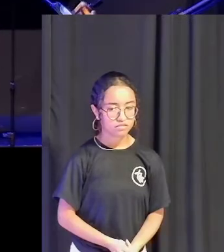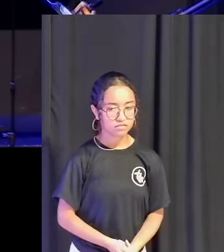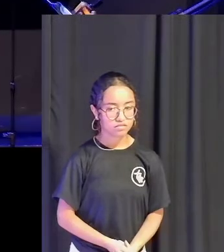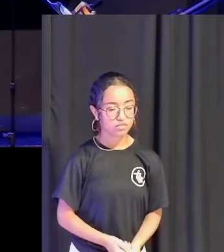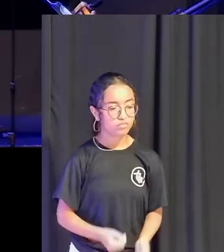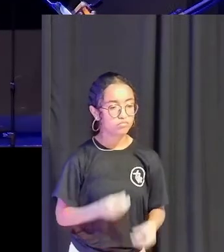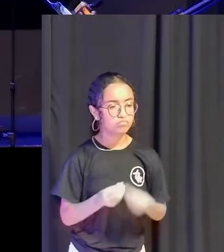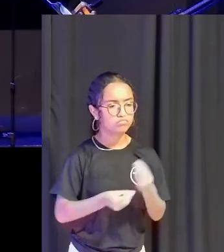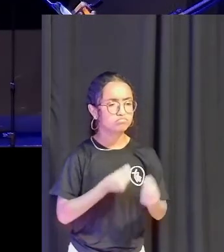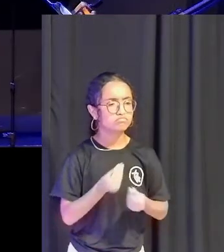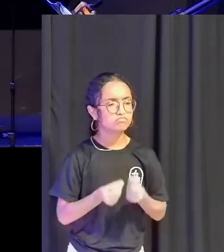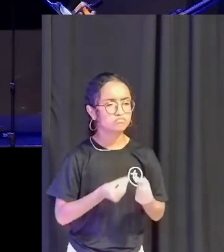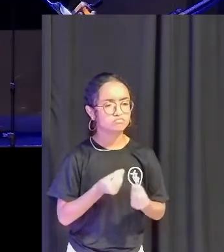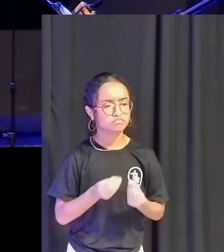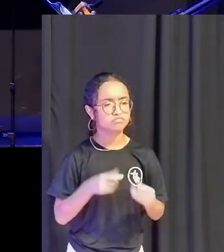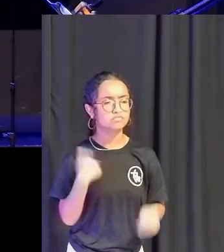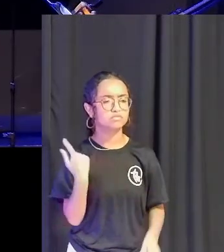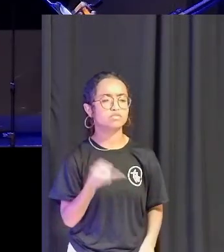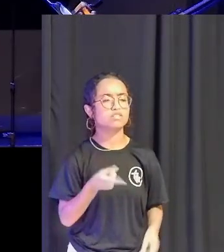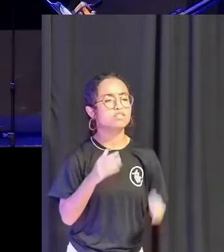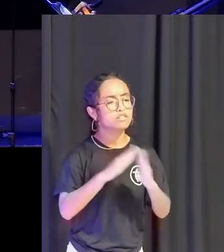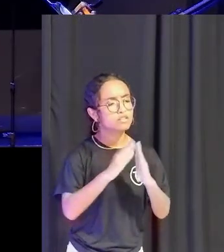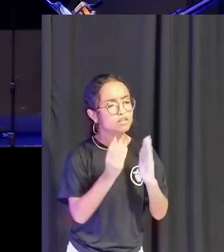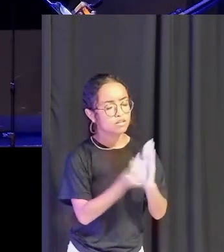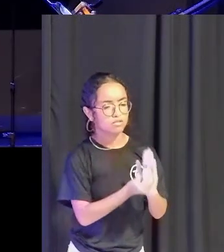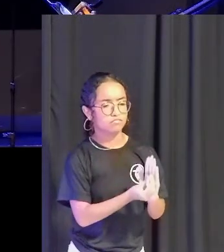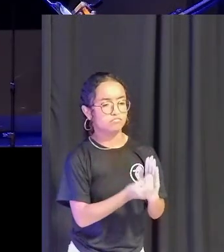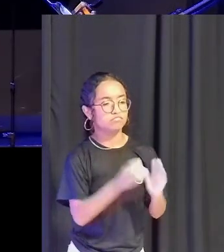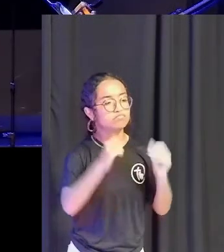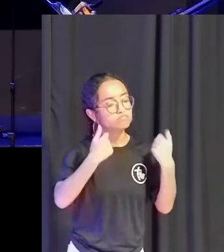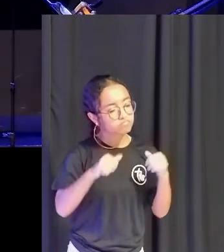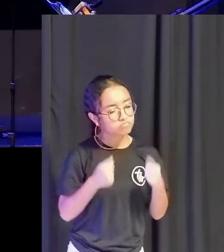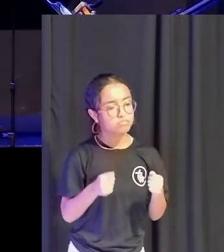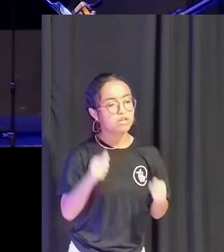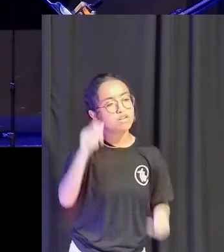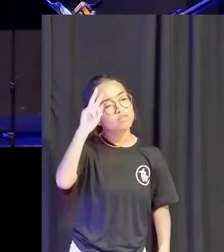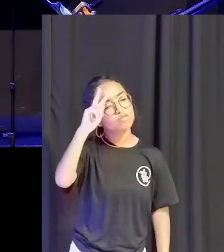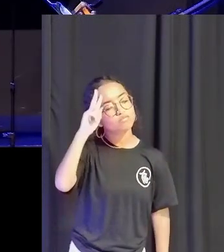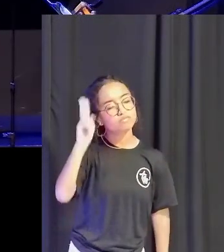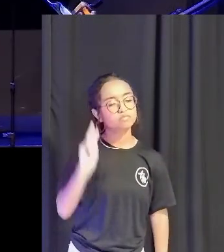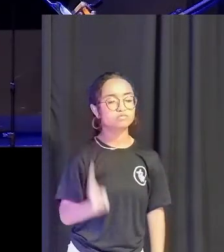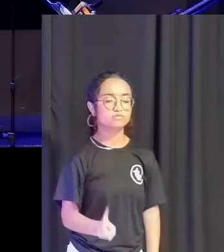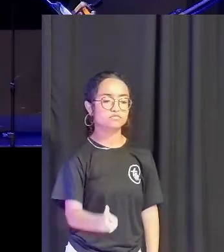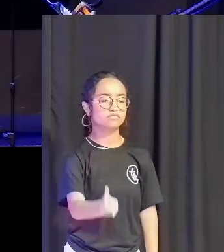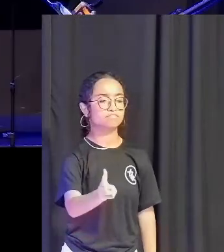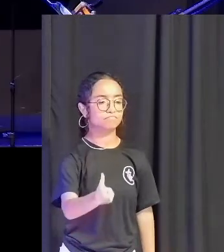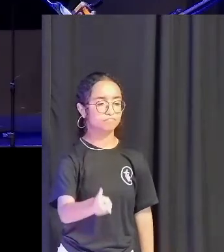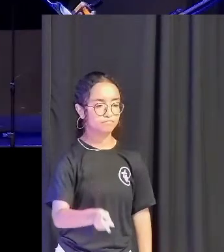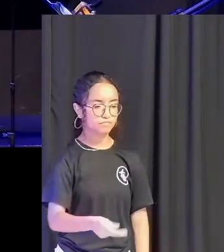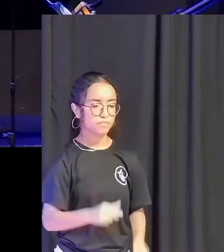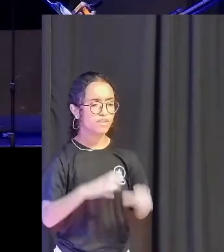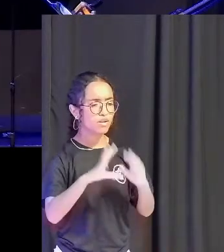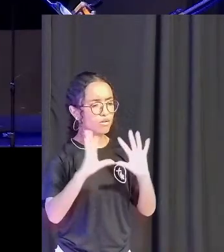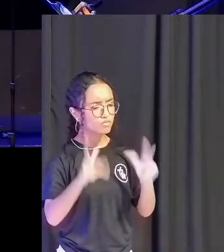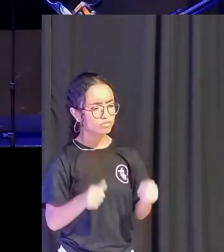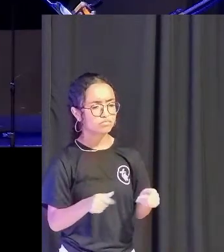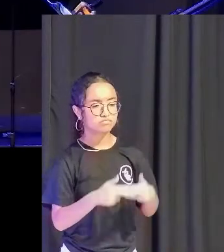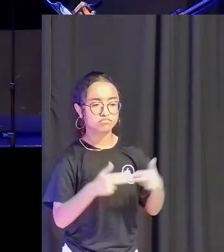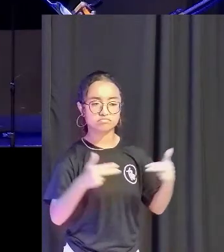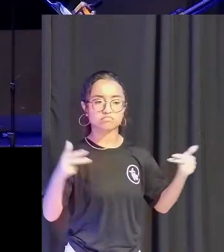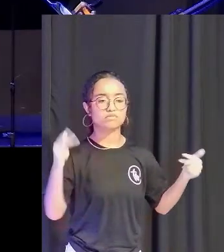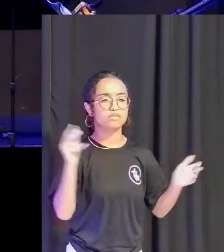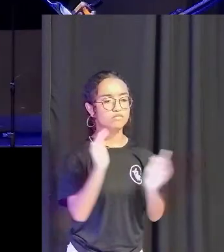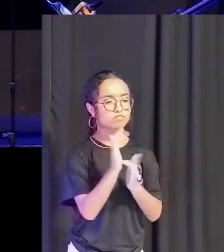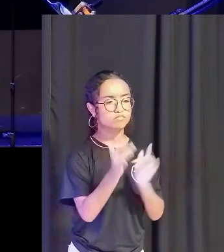que como corpo de Cristo, que lembremos sempre que Jesus já fez nessa igreja no passado, o que Jesus